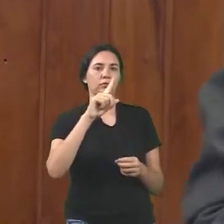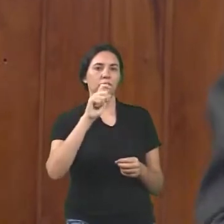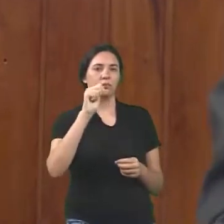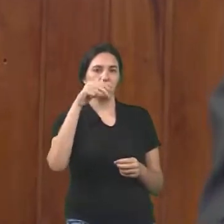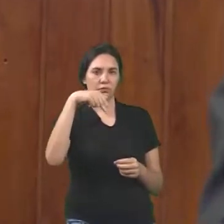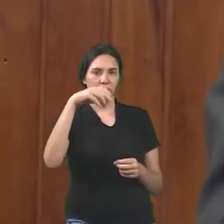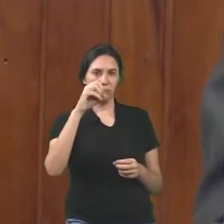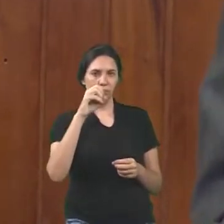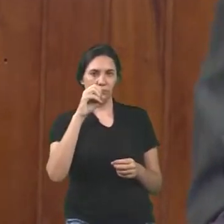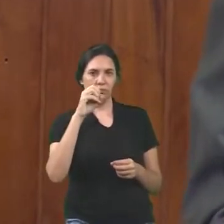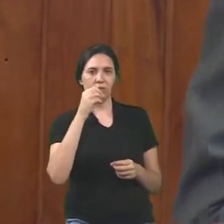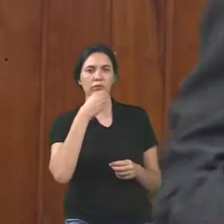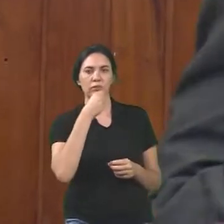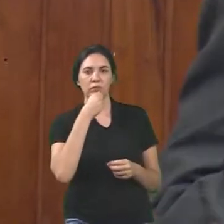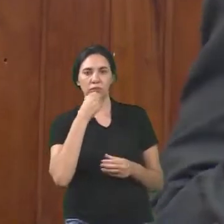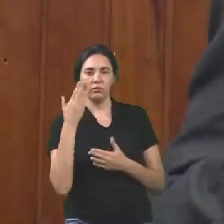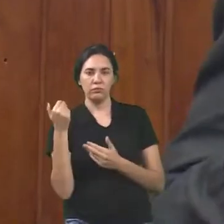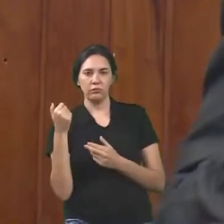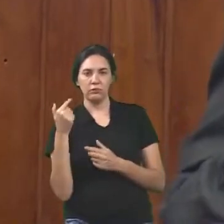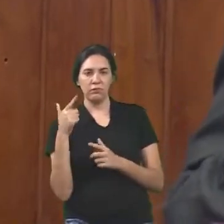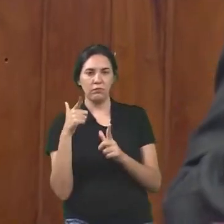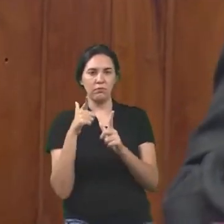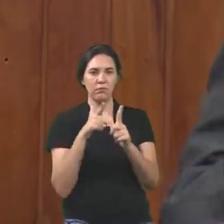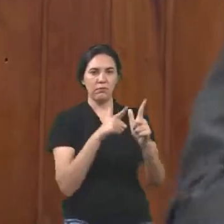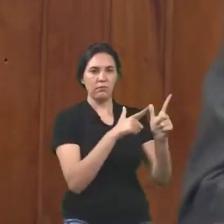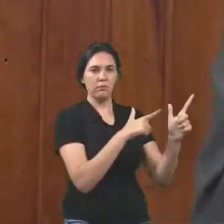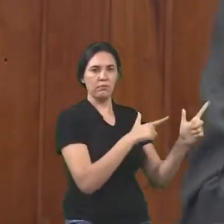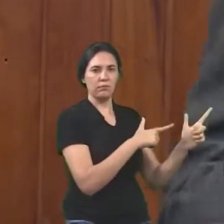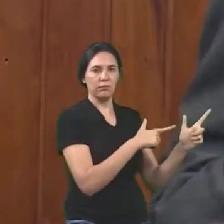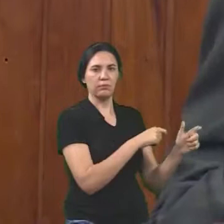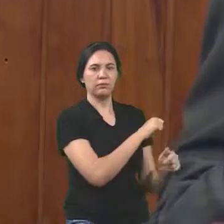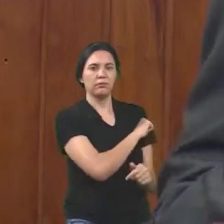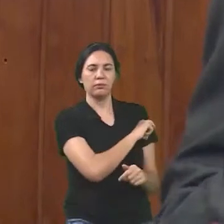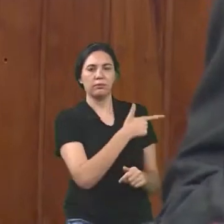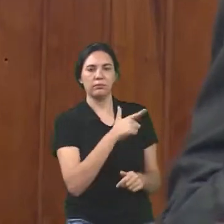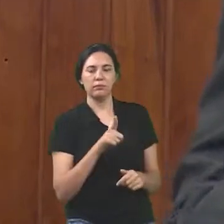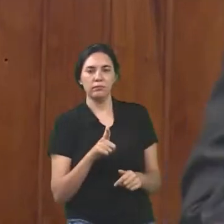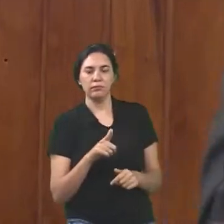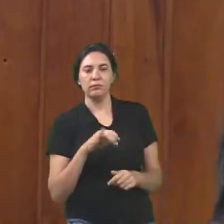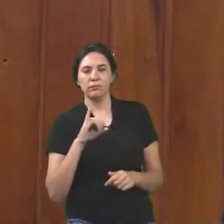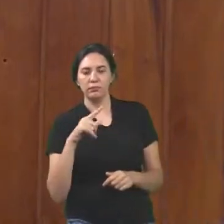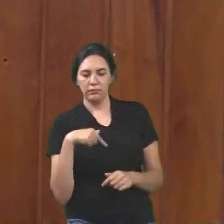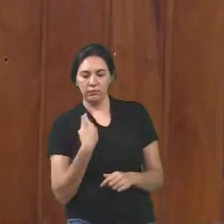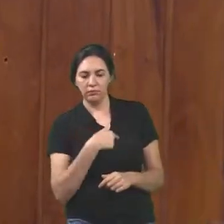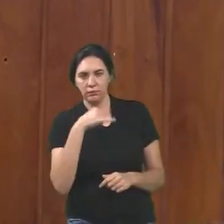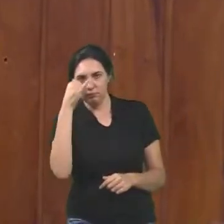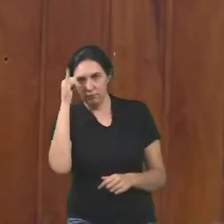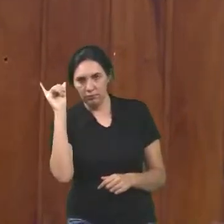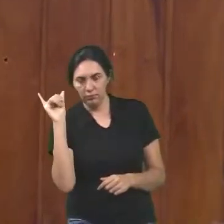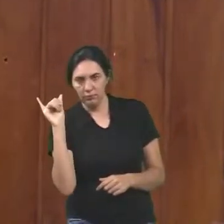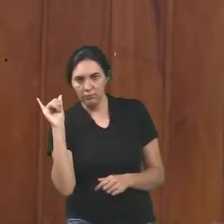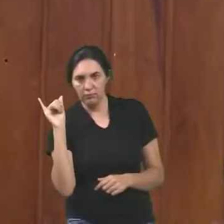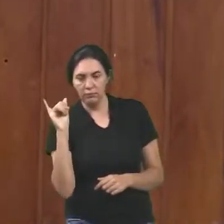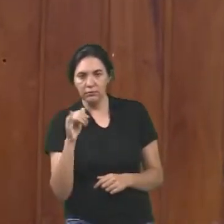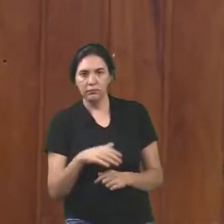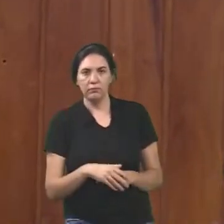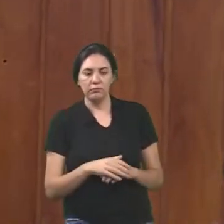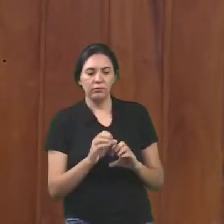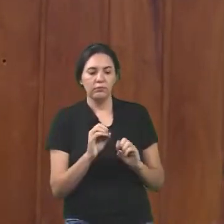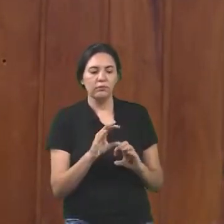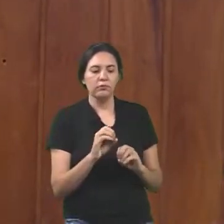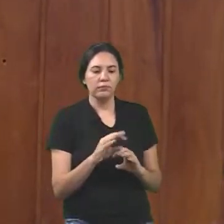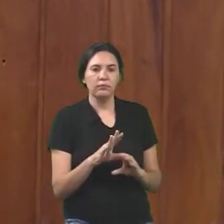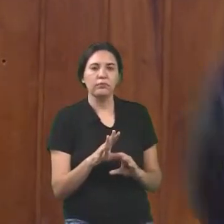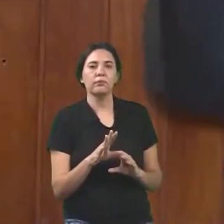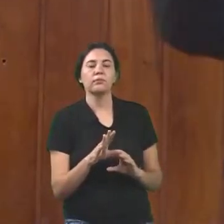E nós temos que ter a precaução. Se nós prevenirmos na nossa rede municipal, nós poderemos,